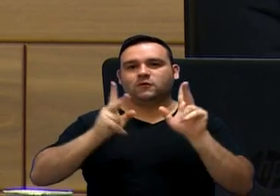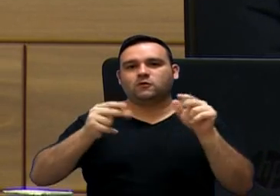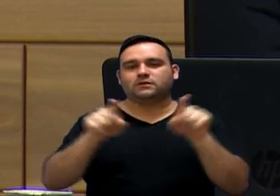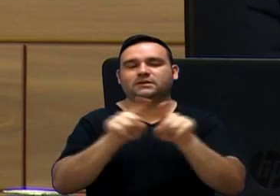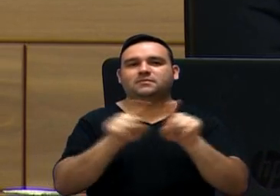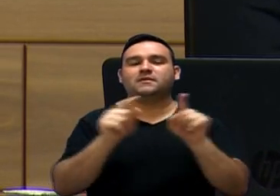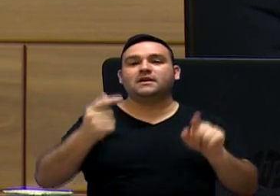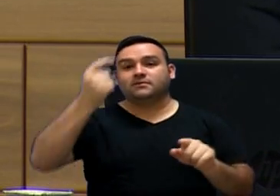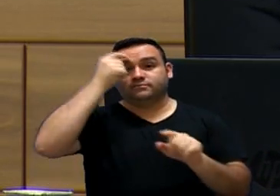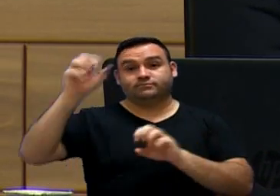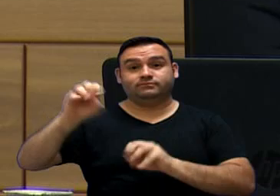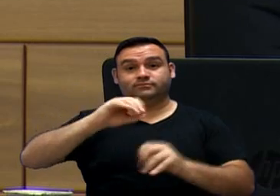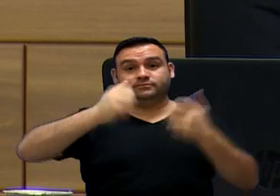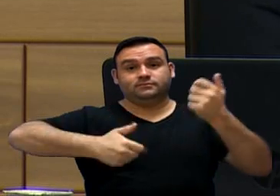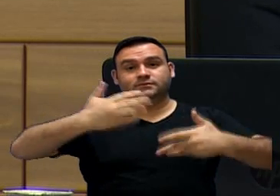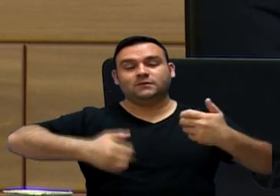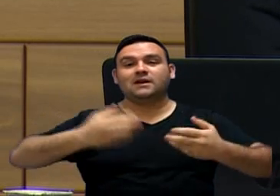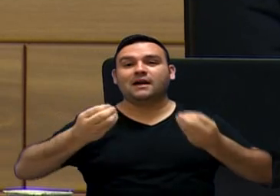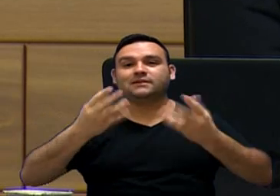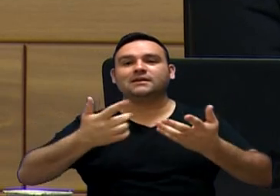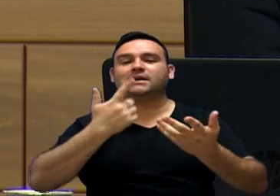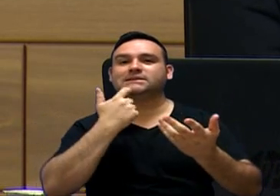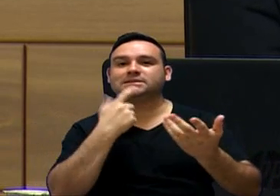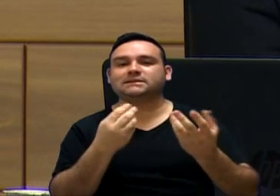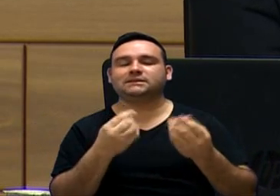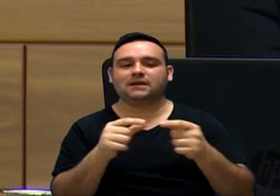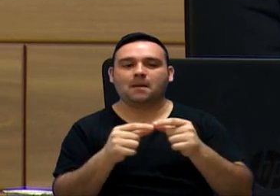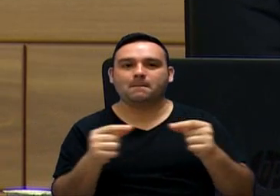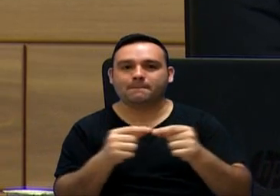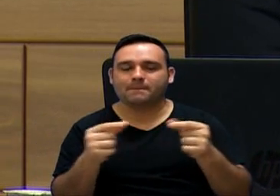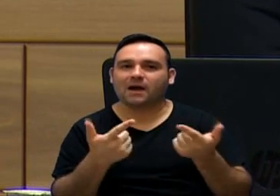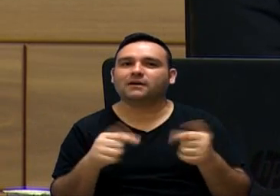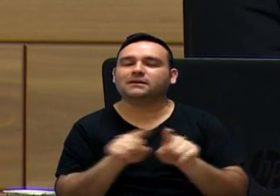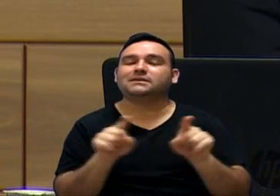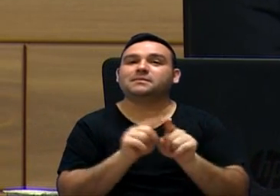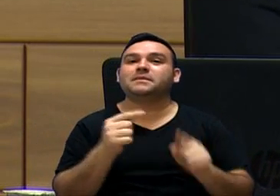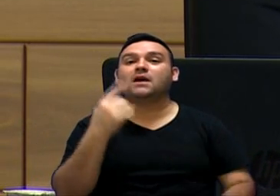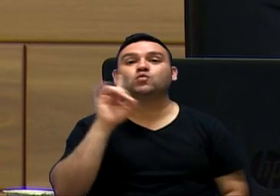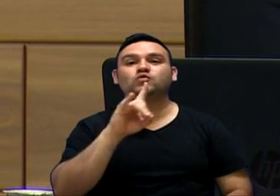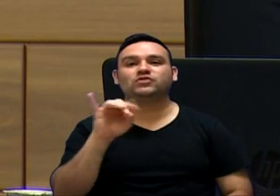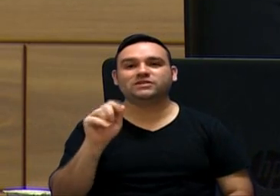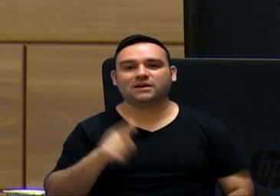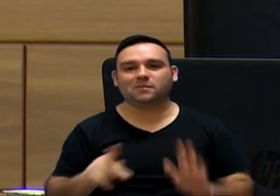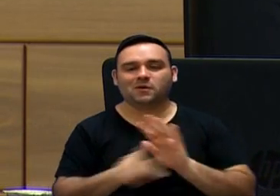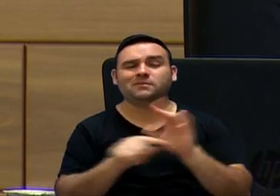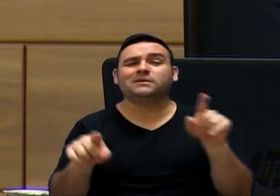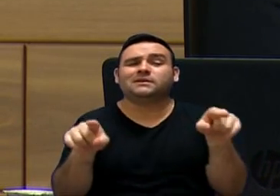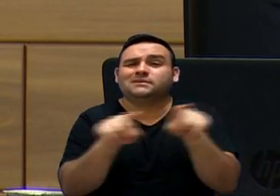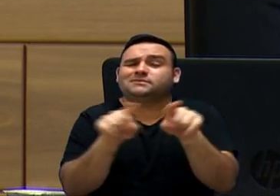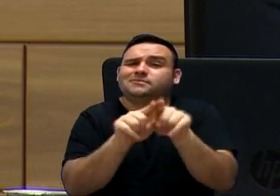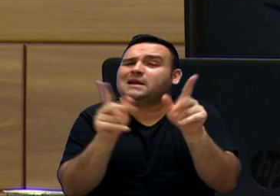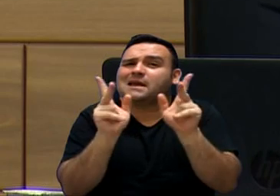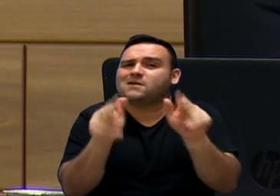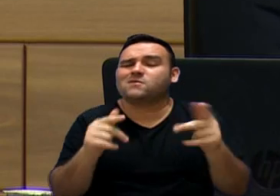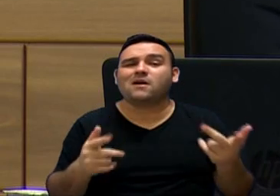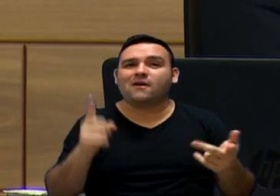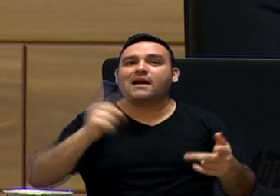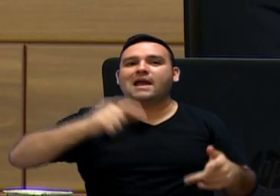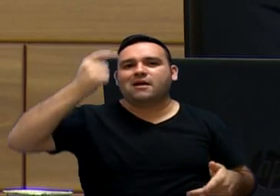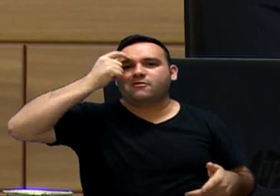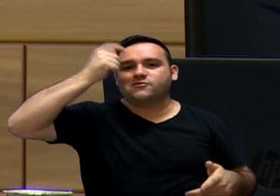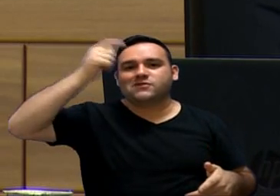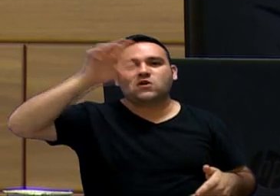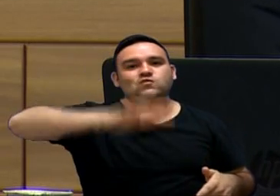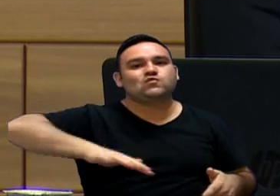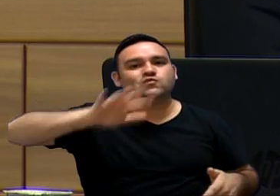a conscientização da doação de plaquetas e a semana também, o dia. E acontece a mesma situação aqui. É uma questão de